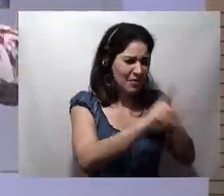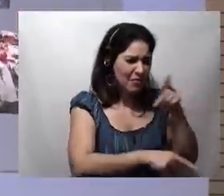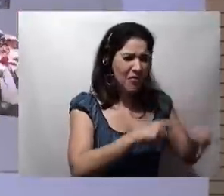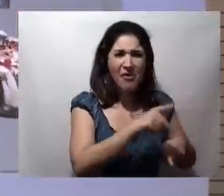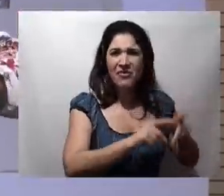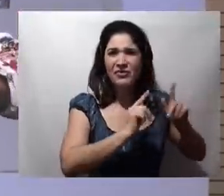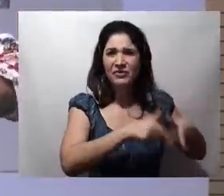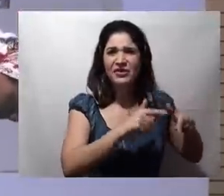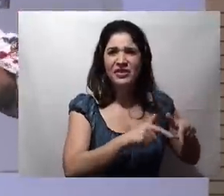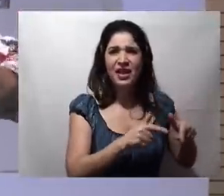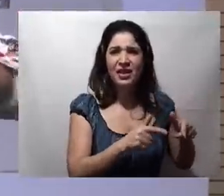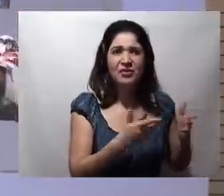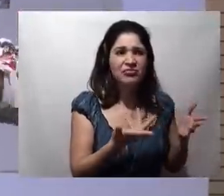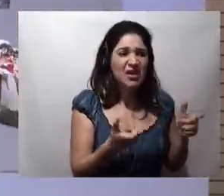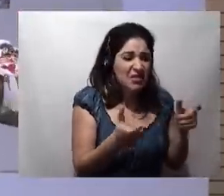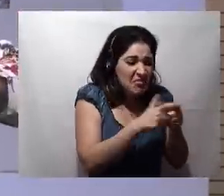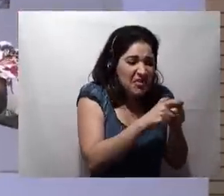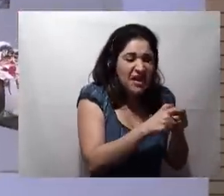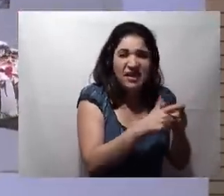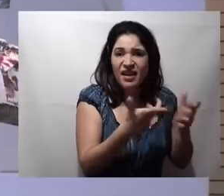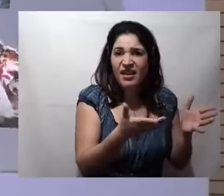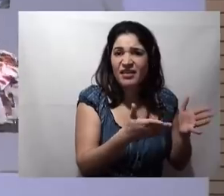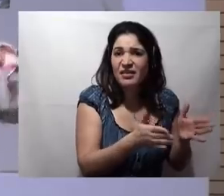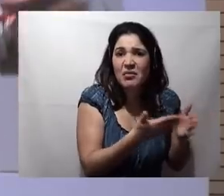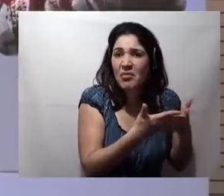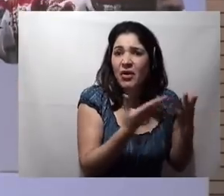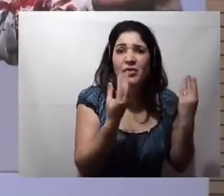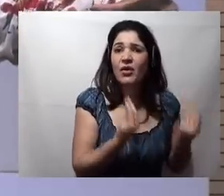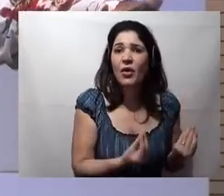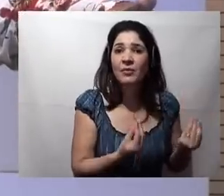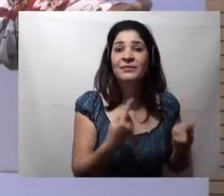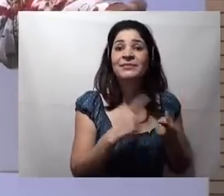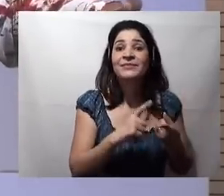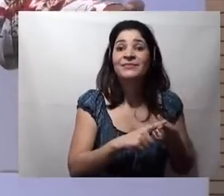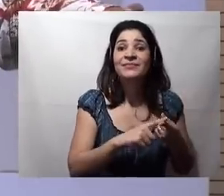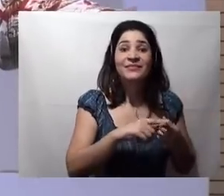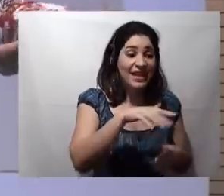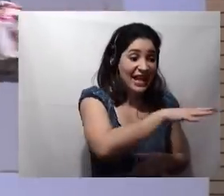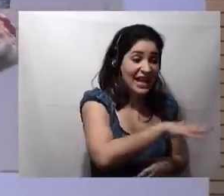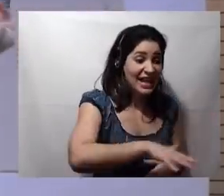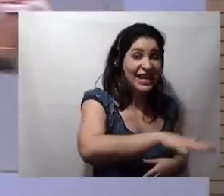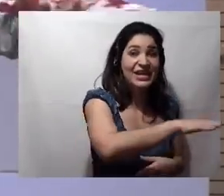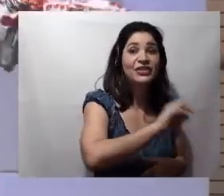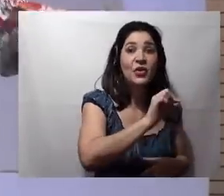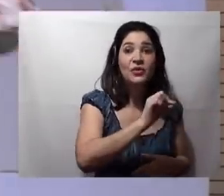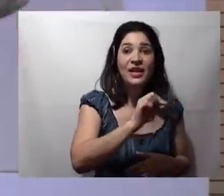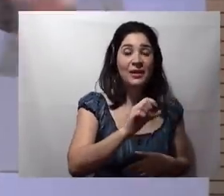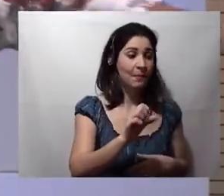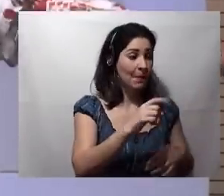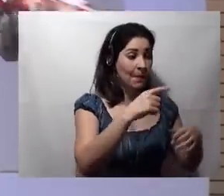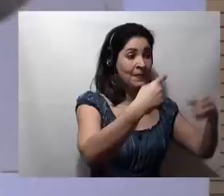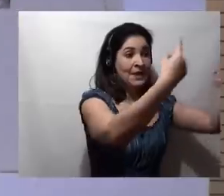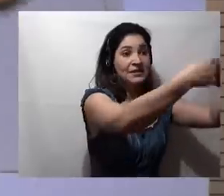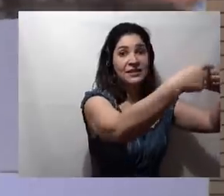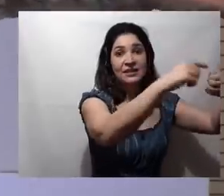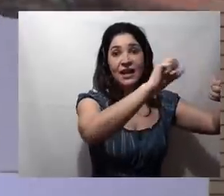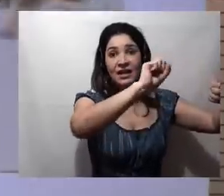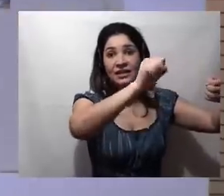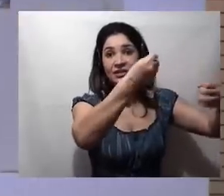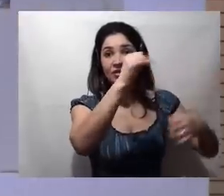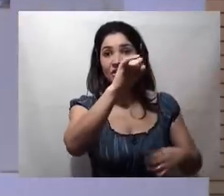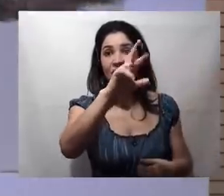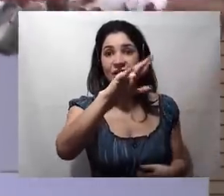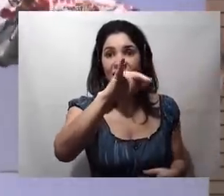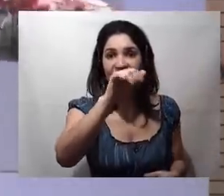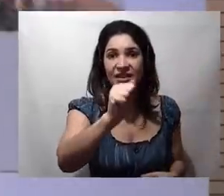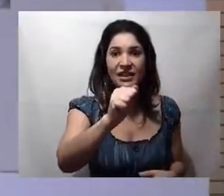o que que ele quer isso aqui é estratégico israel-liga síria o egito e aqui as passagens